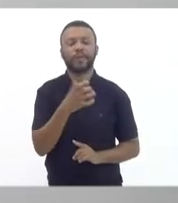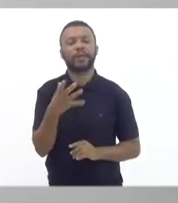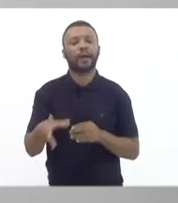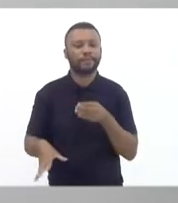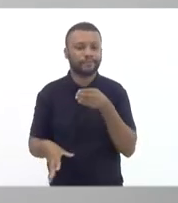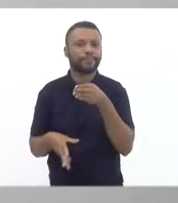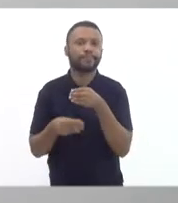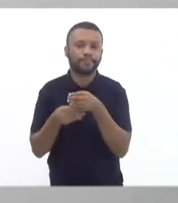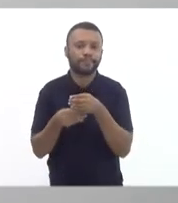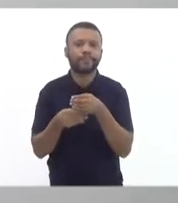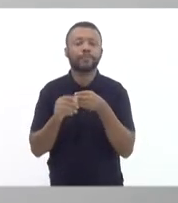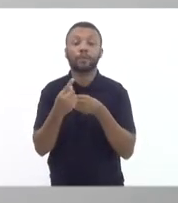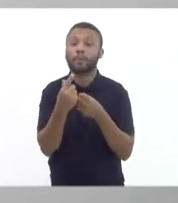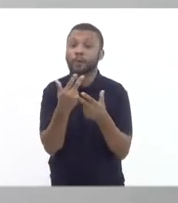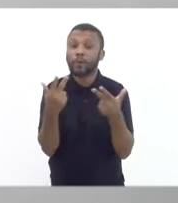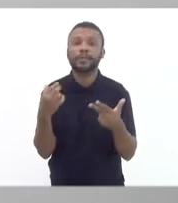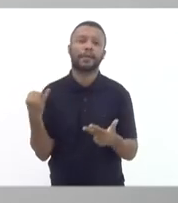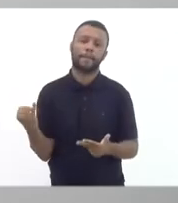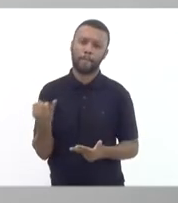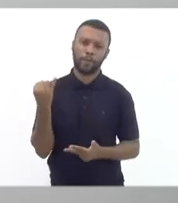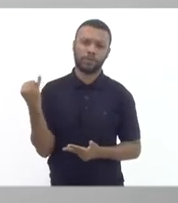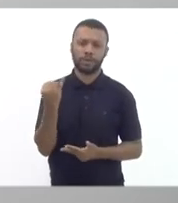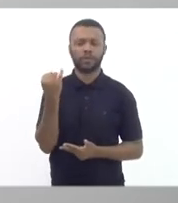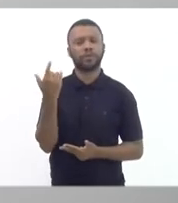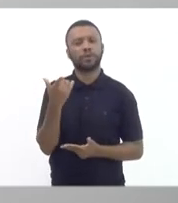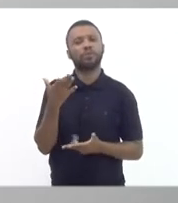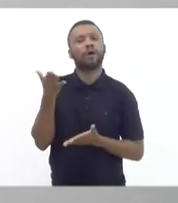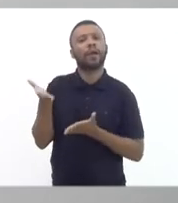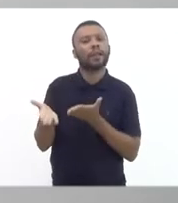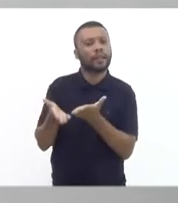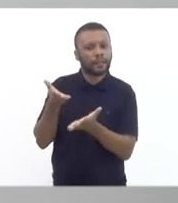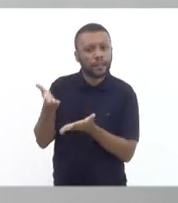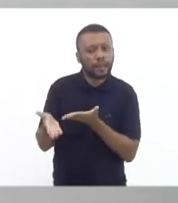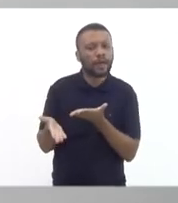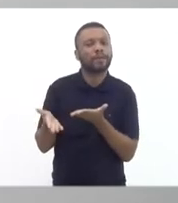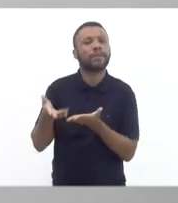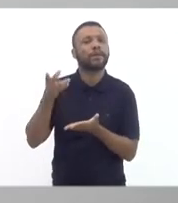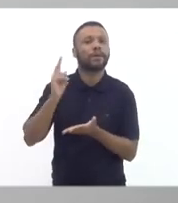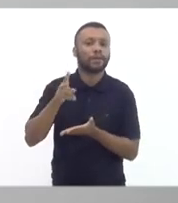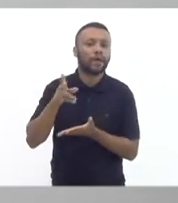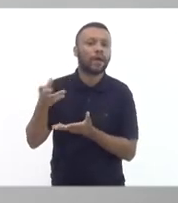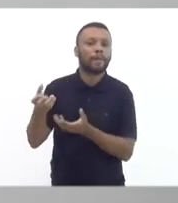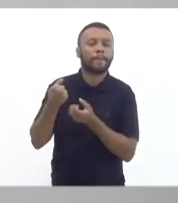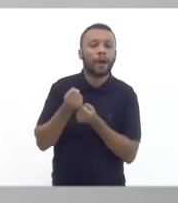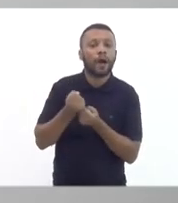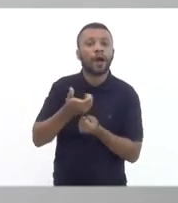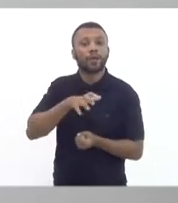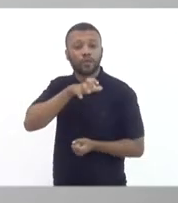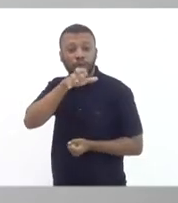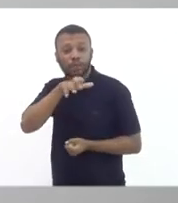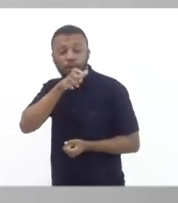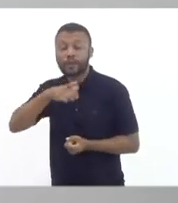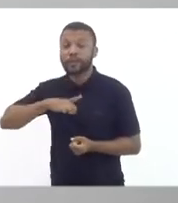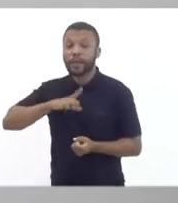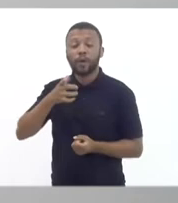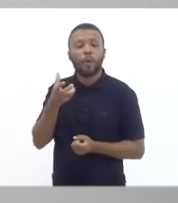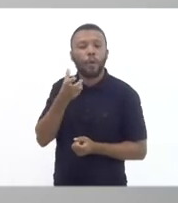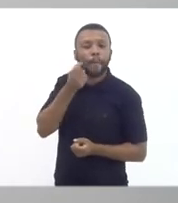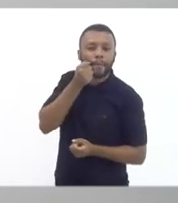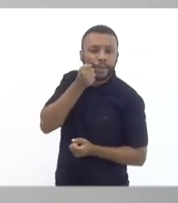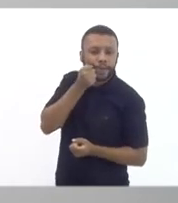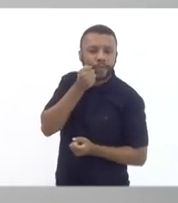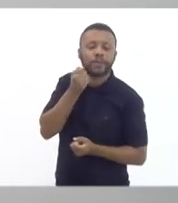acrescentar uma coisa muito importante que eu estou lidando. Eu recebo alguns animais, eu tenho um abrigo e tenho uma parte que eu atendo